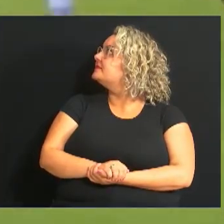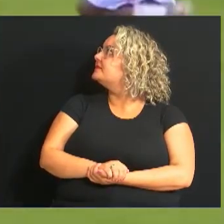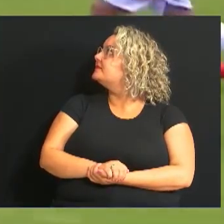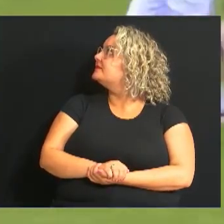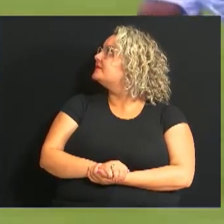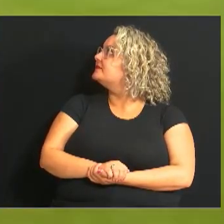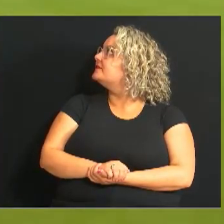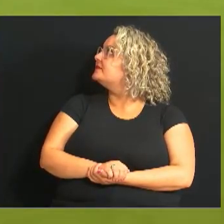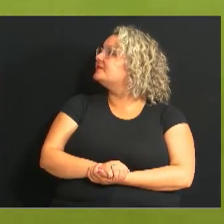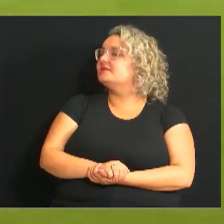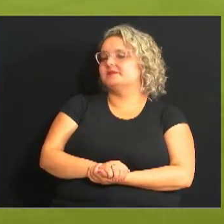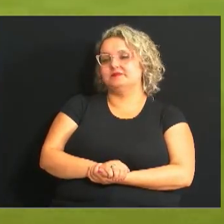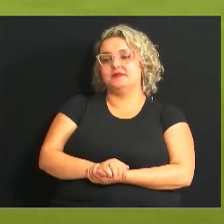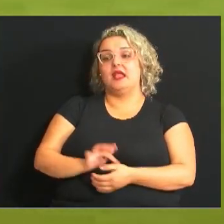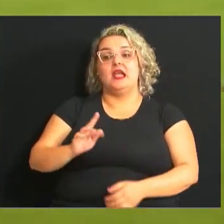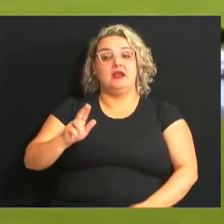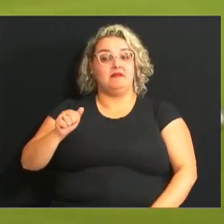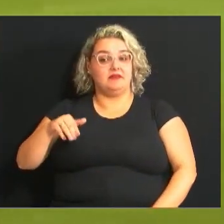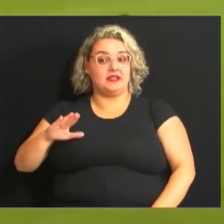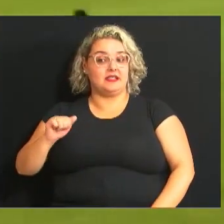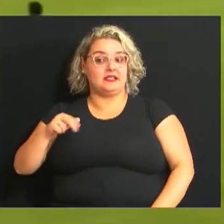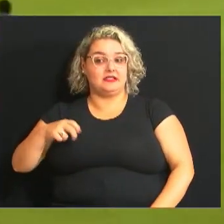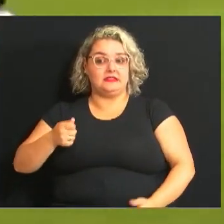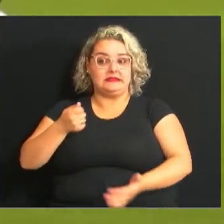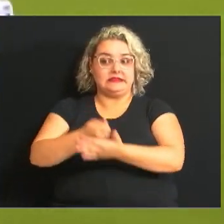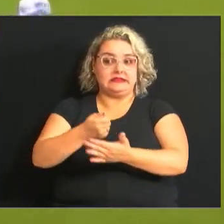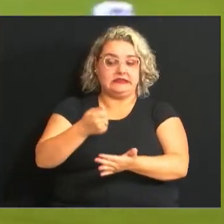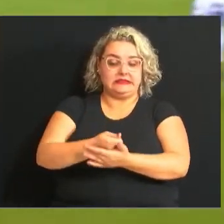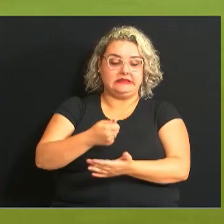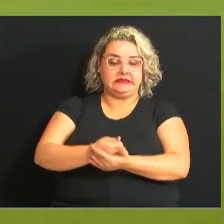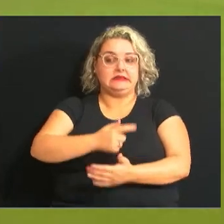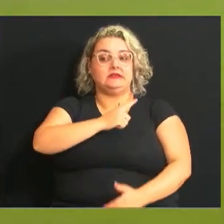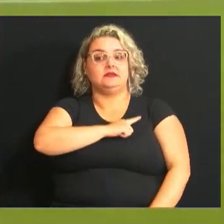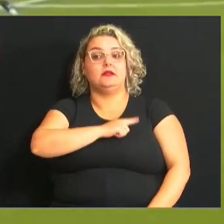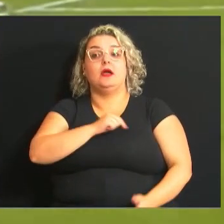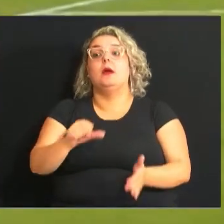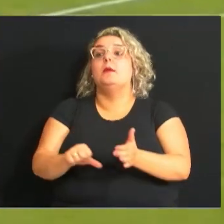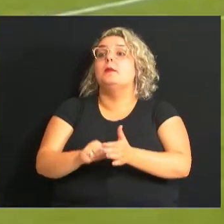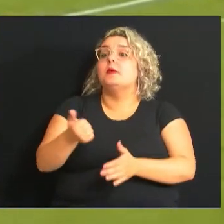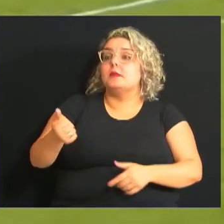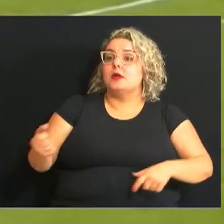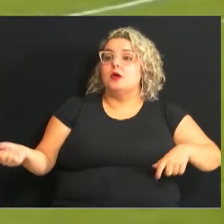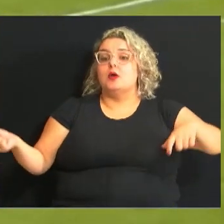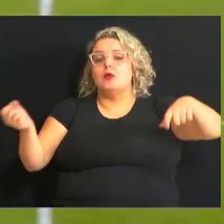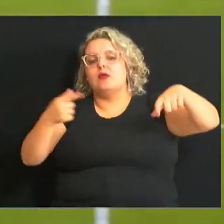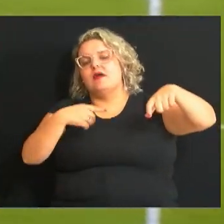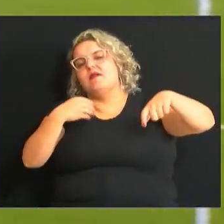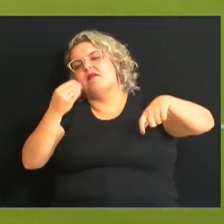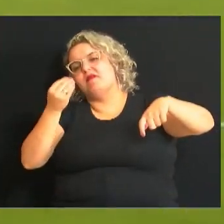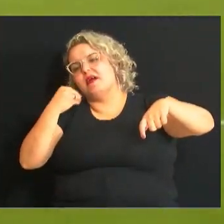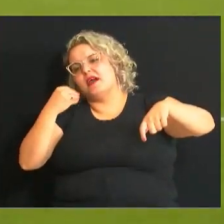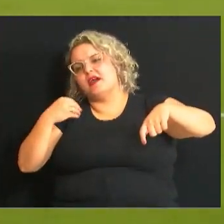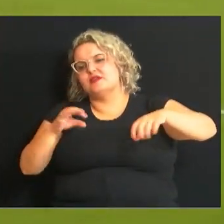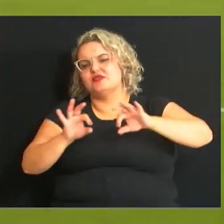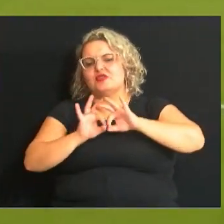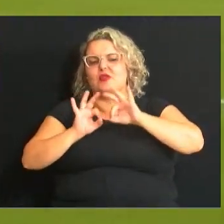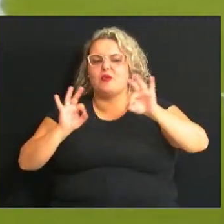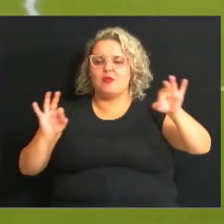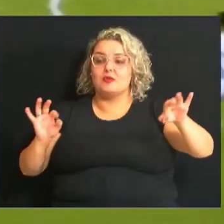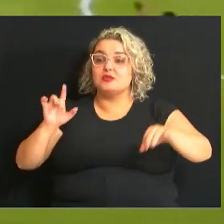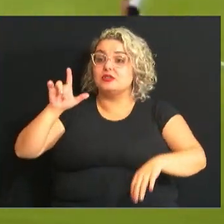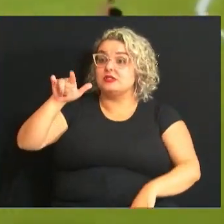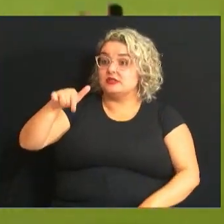A Francana começou pressionando o Guarani, primeiro com este chute fraco de longe. E depois